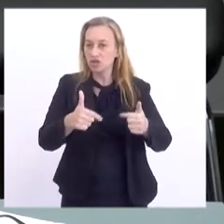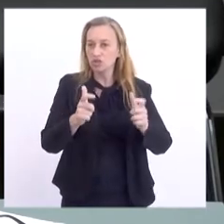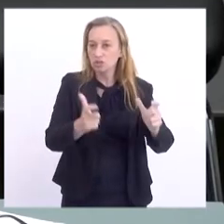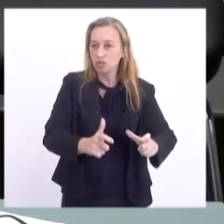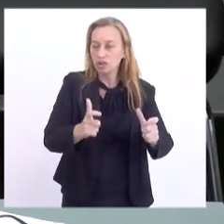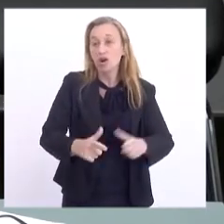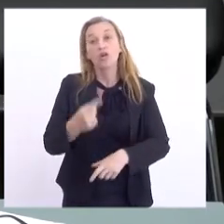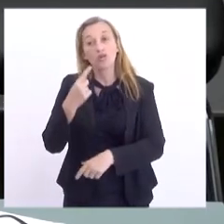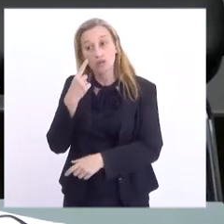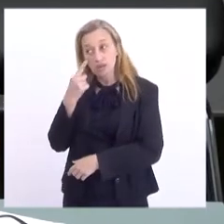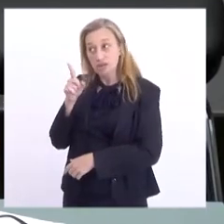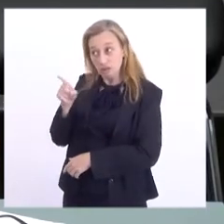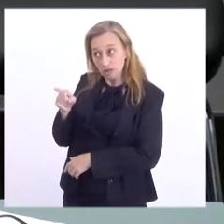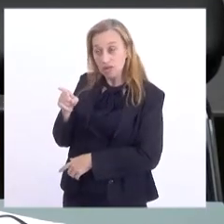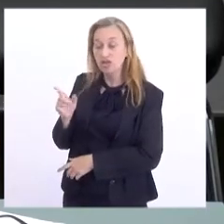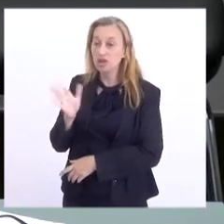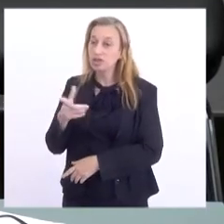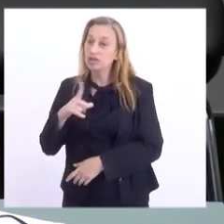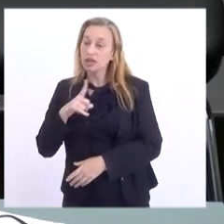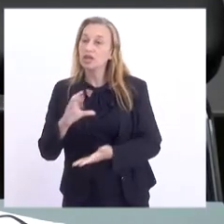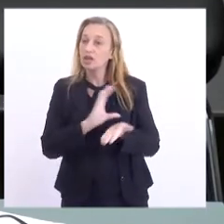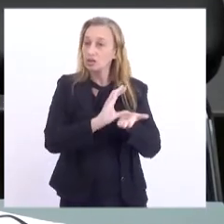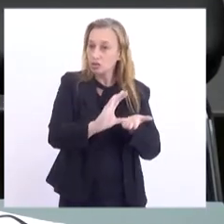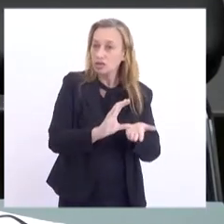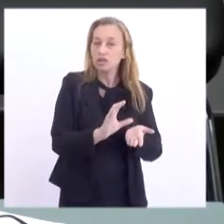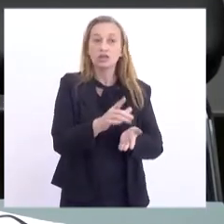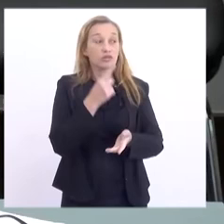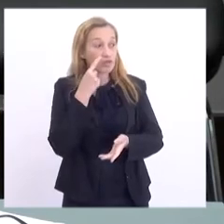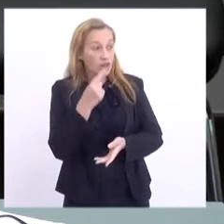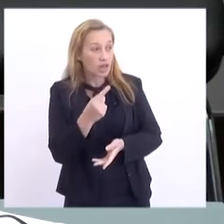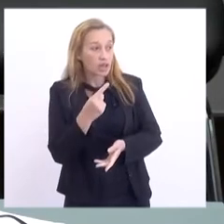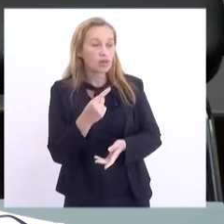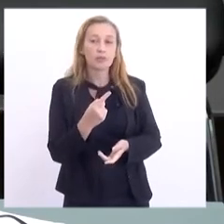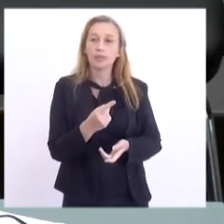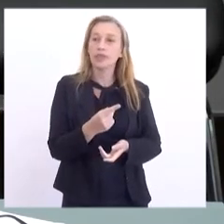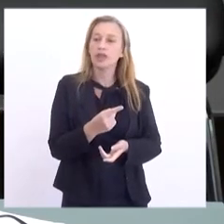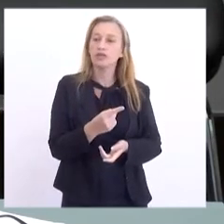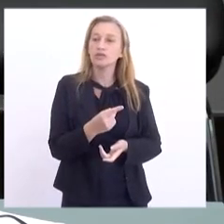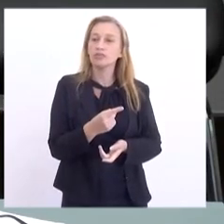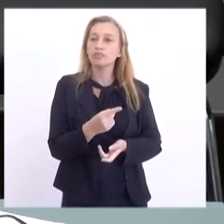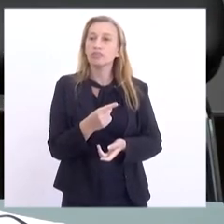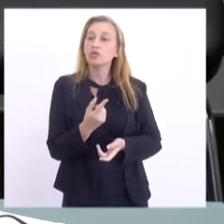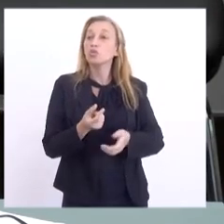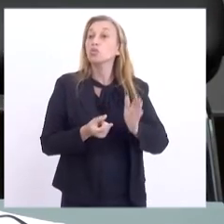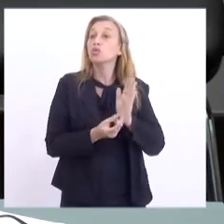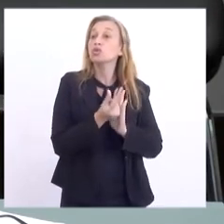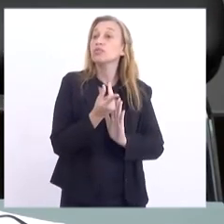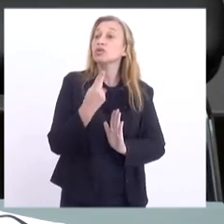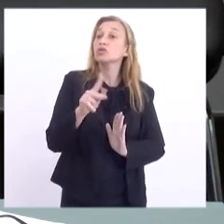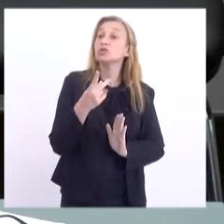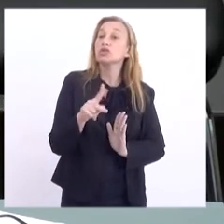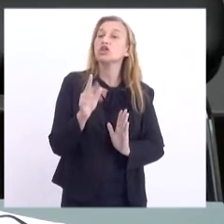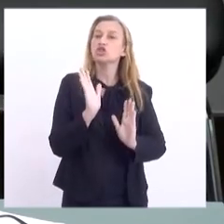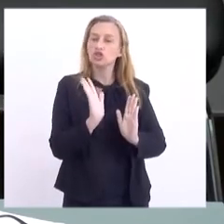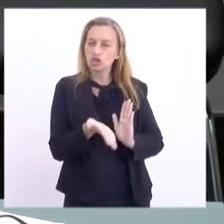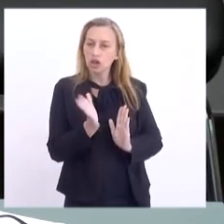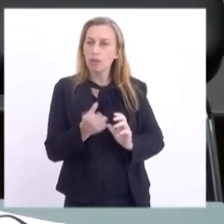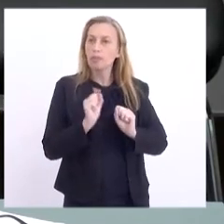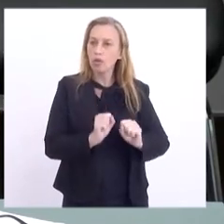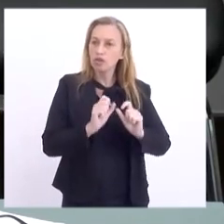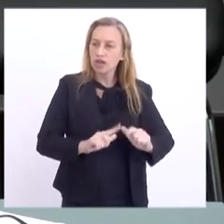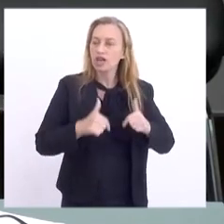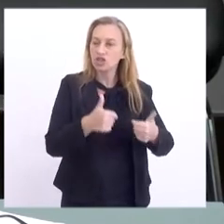região Olha você já tem recurso nessa são orçamentária dá uma olhada aí no seu no seu orçamento e já pode imediatamente